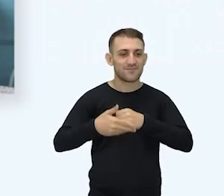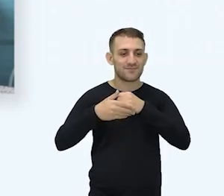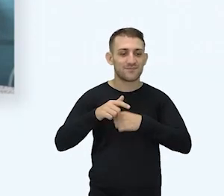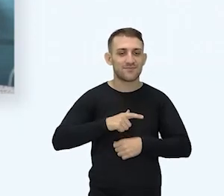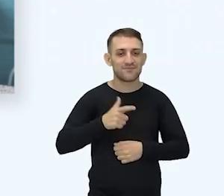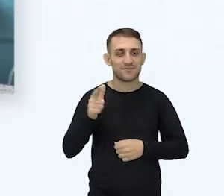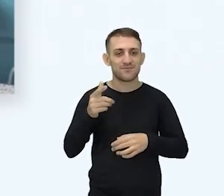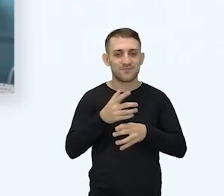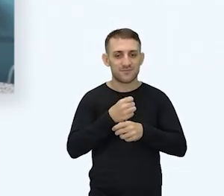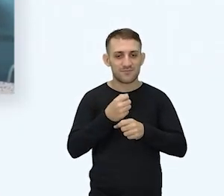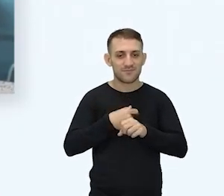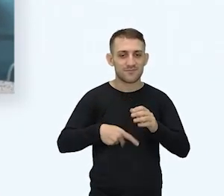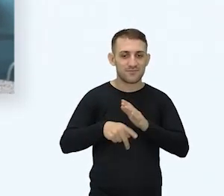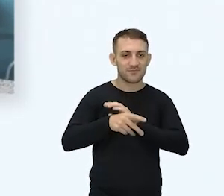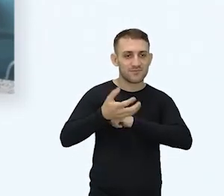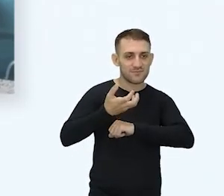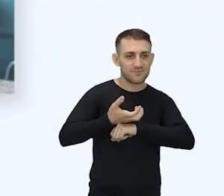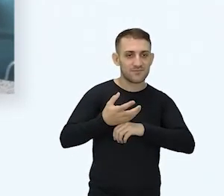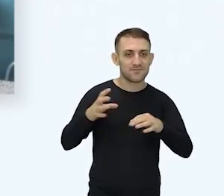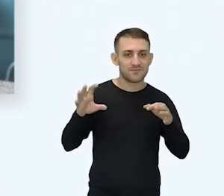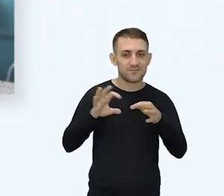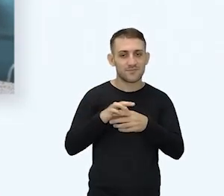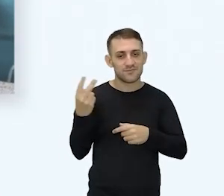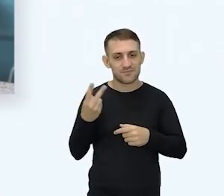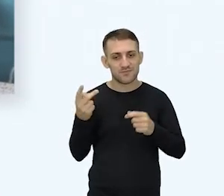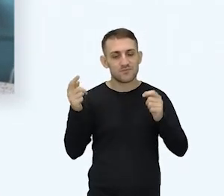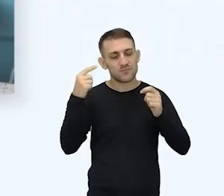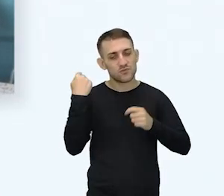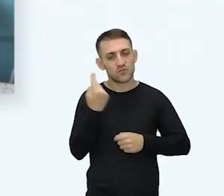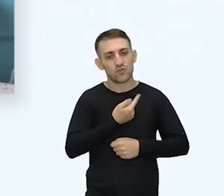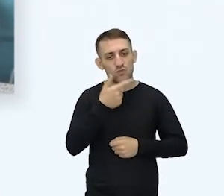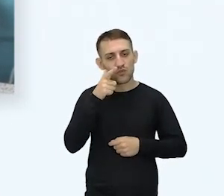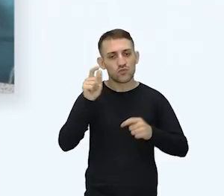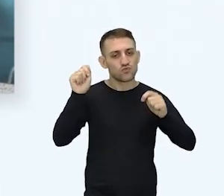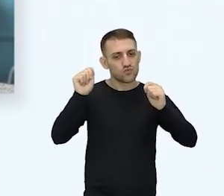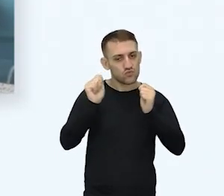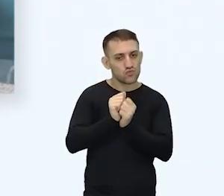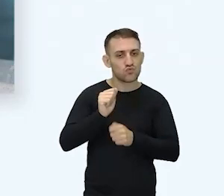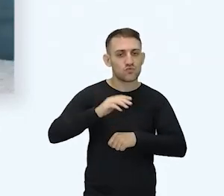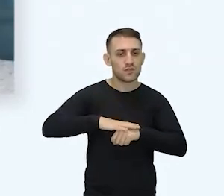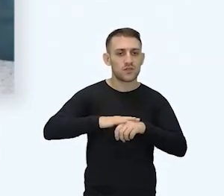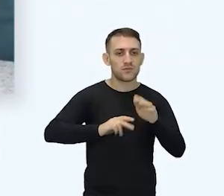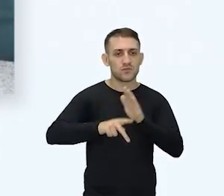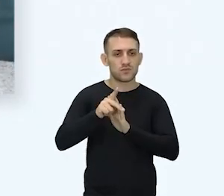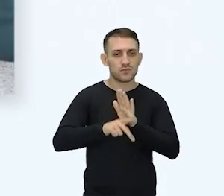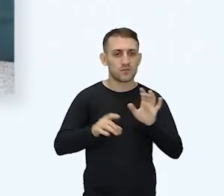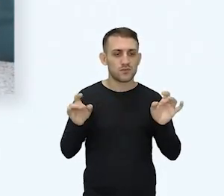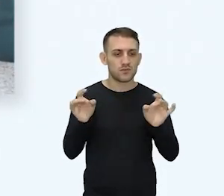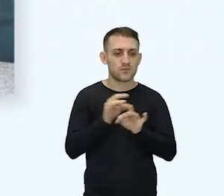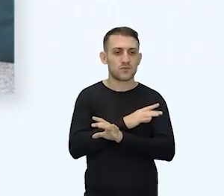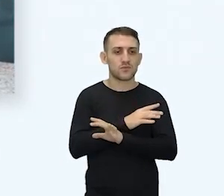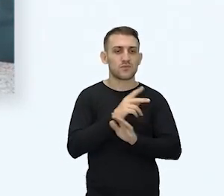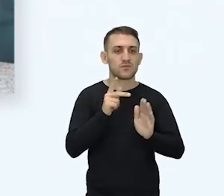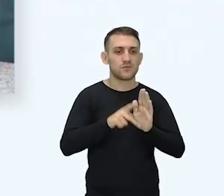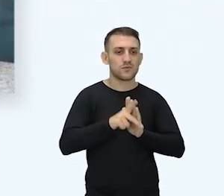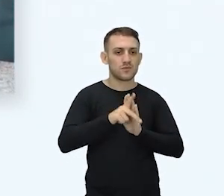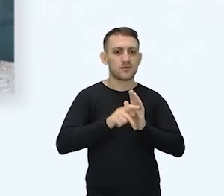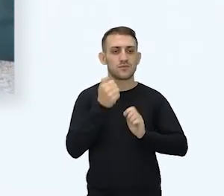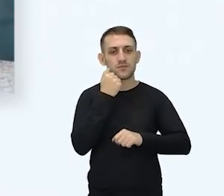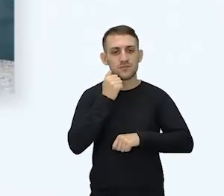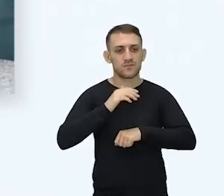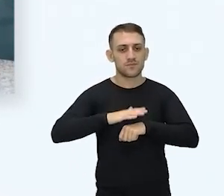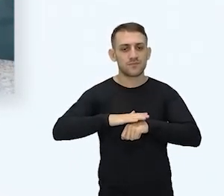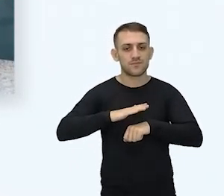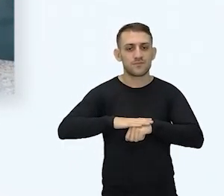os componentes, né, o meu e o dele, e conseguimos realizar esse projeto. Nosso projeto Ciências em